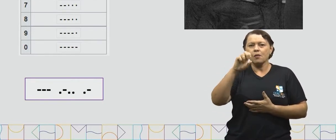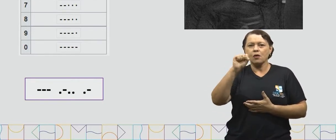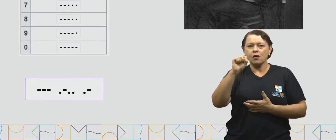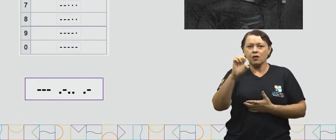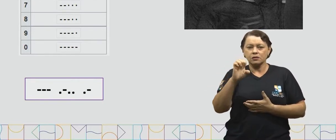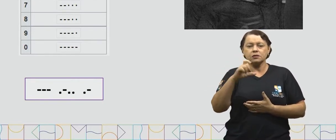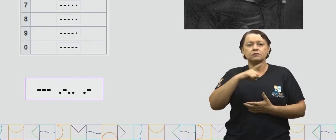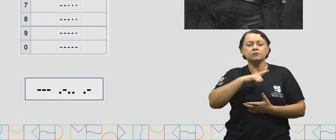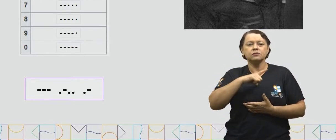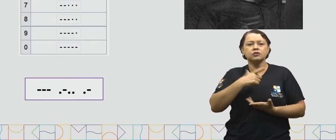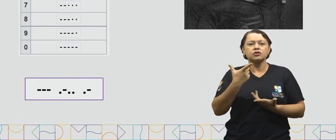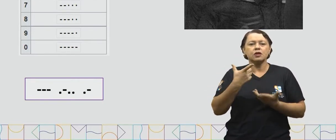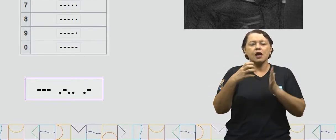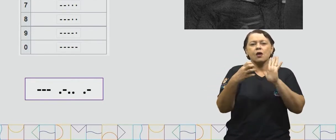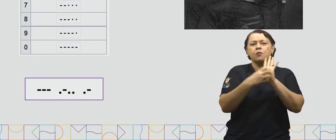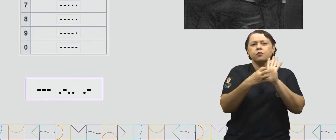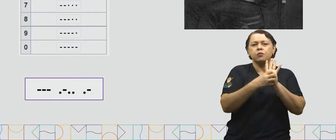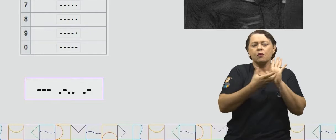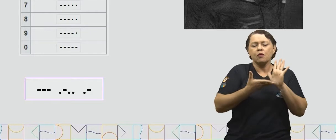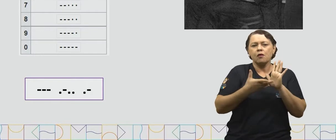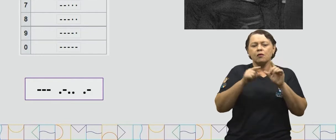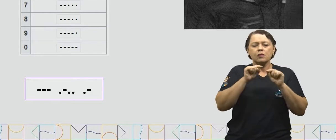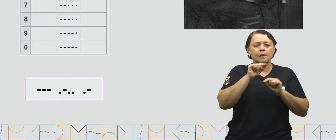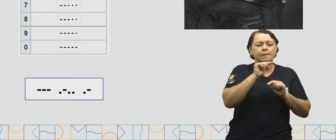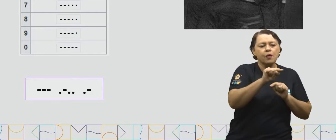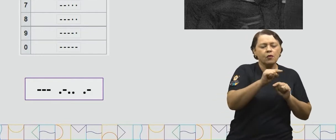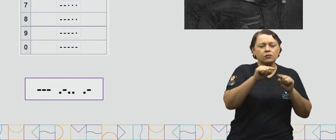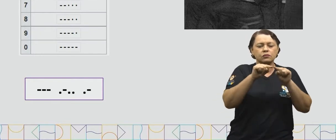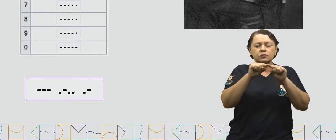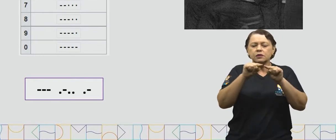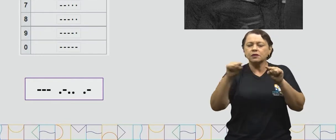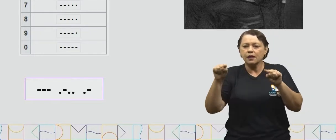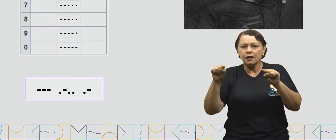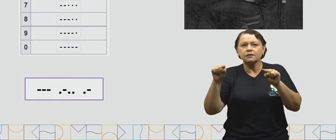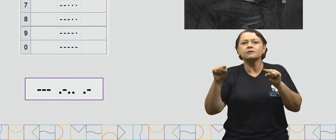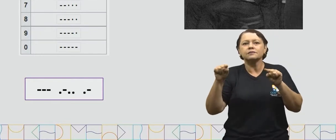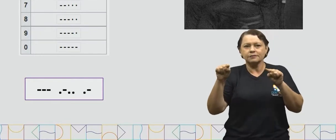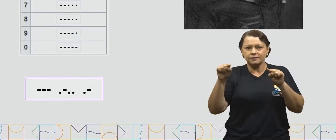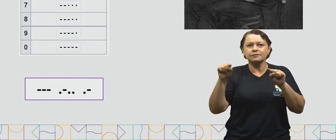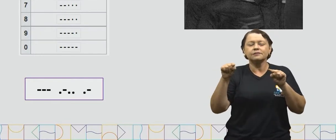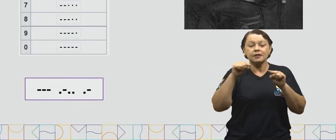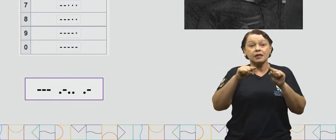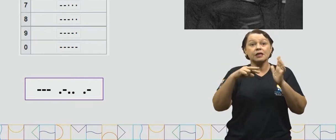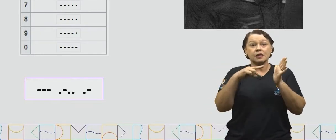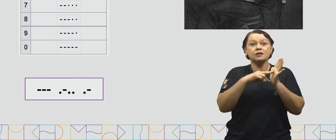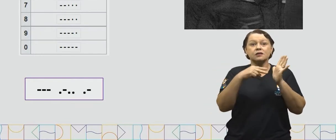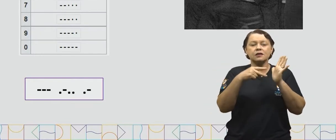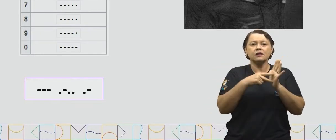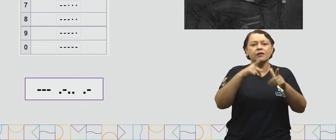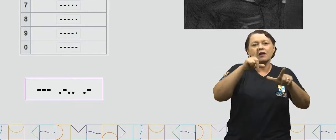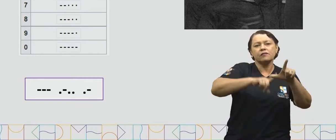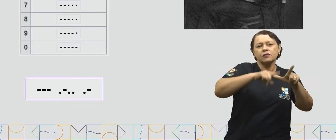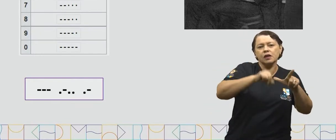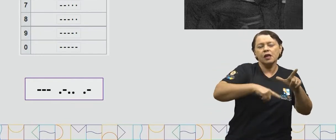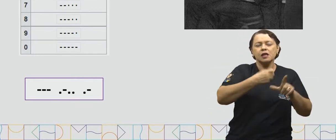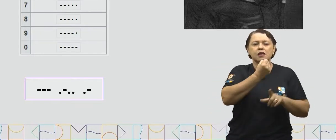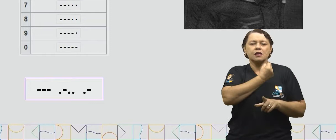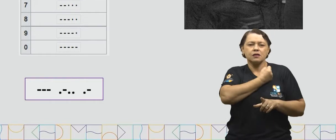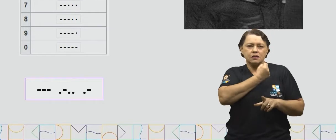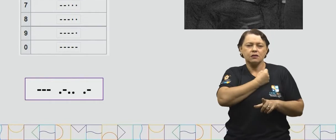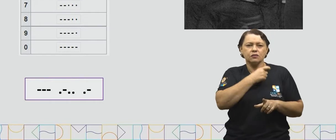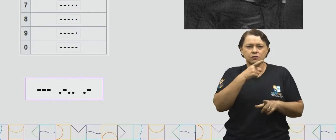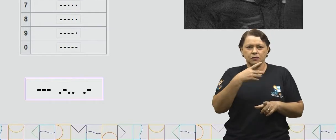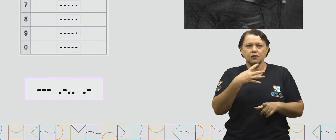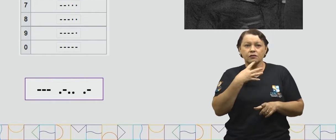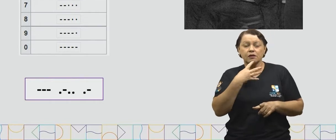por sinais curtos e longos, representados por pontos e traços, que significavam letras e números.